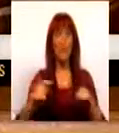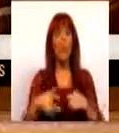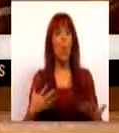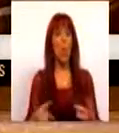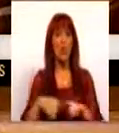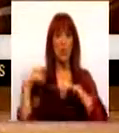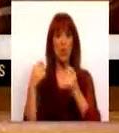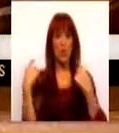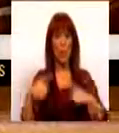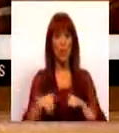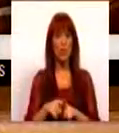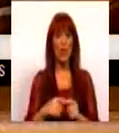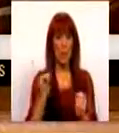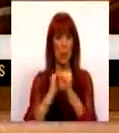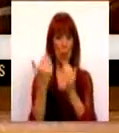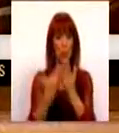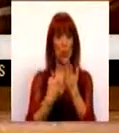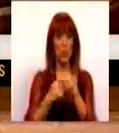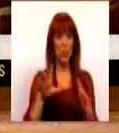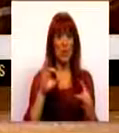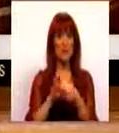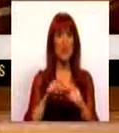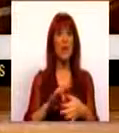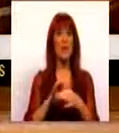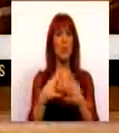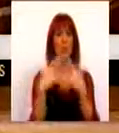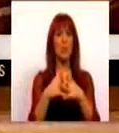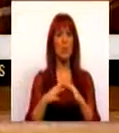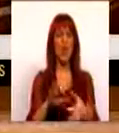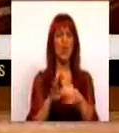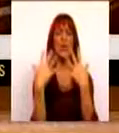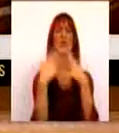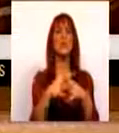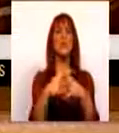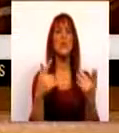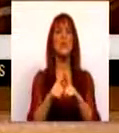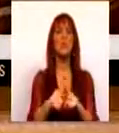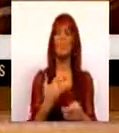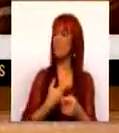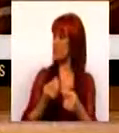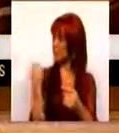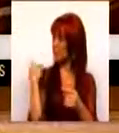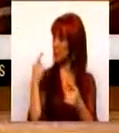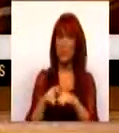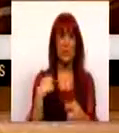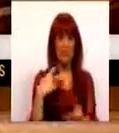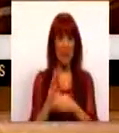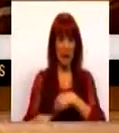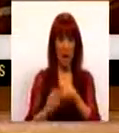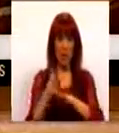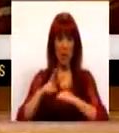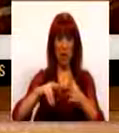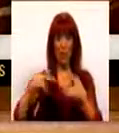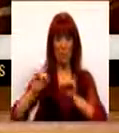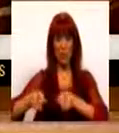hoje em discussão, é um documento com coerência estrutural. Coerência estrutural com o passado recente, pois vem dar sequência às